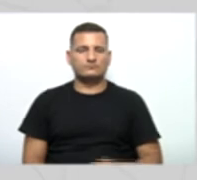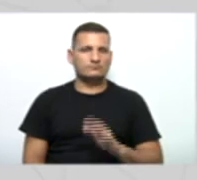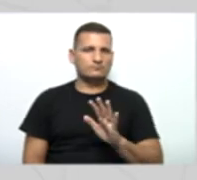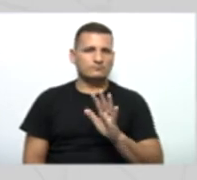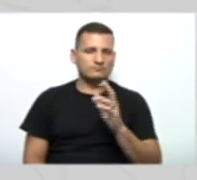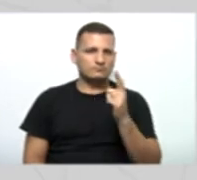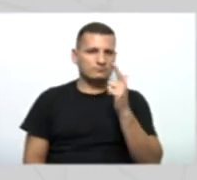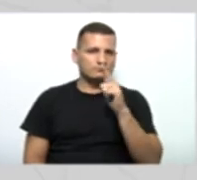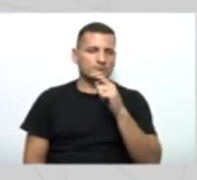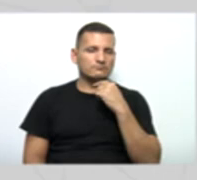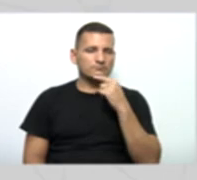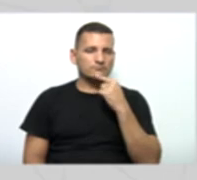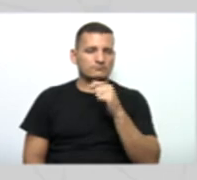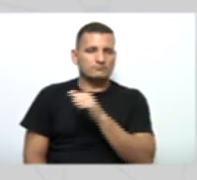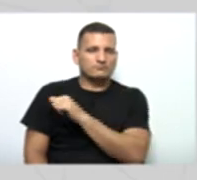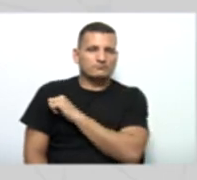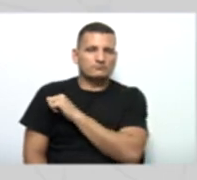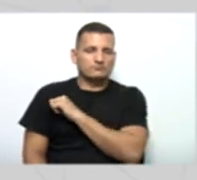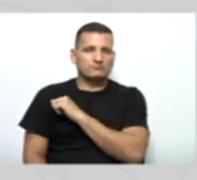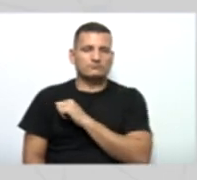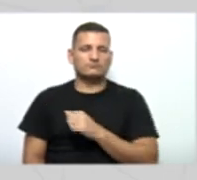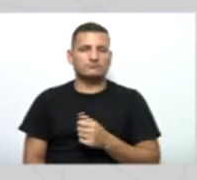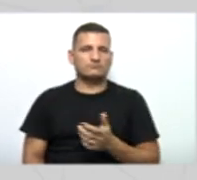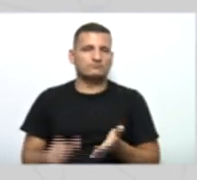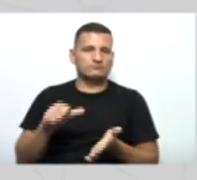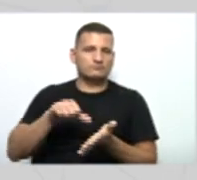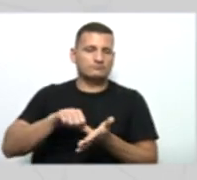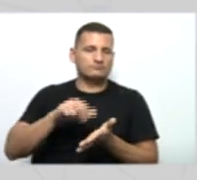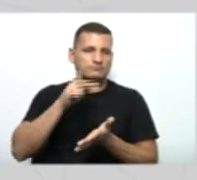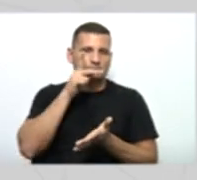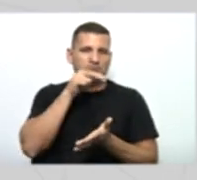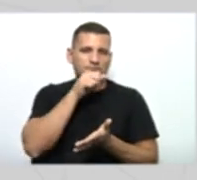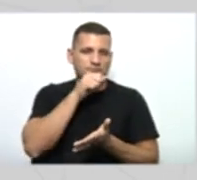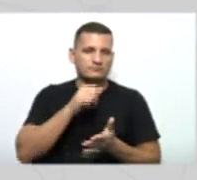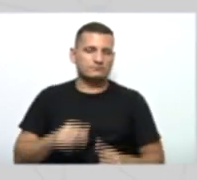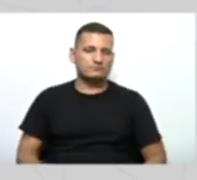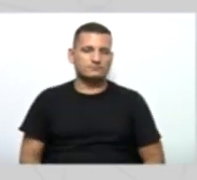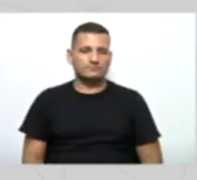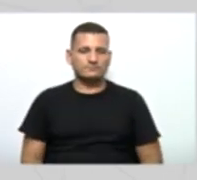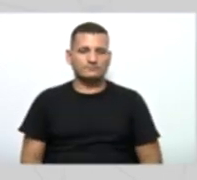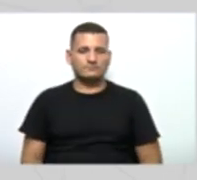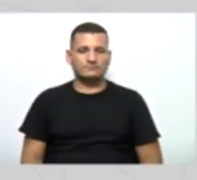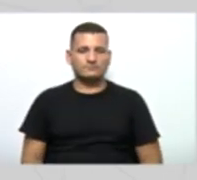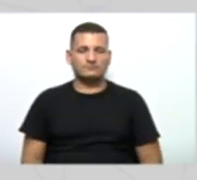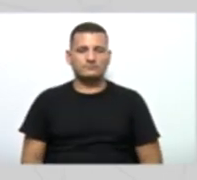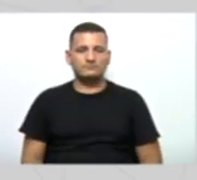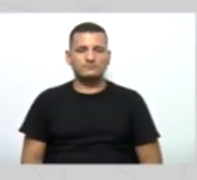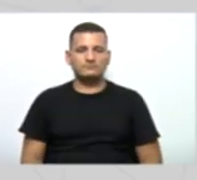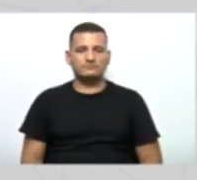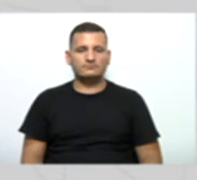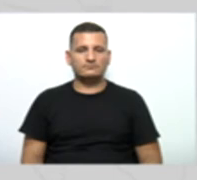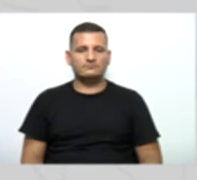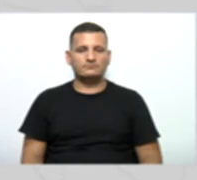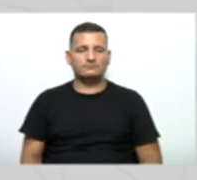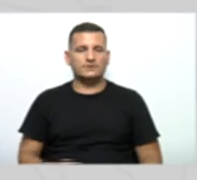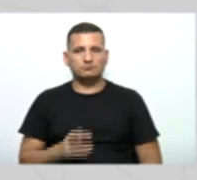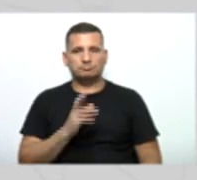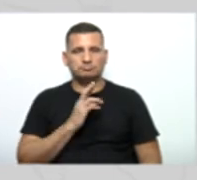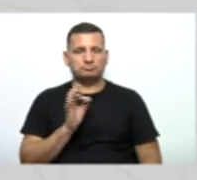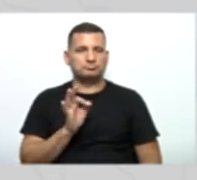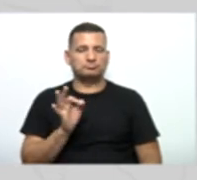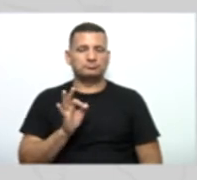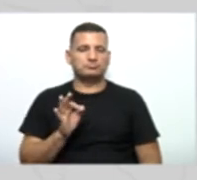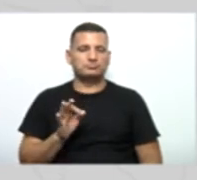aluno aí do campus Porto Velho, Zona Norte, professor? Até o momento nenhum feedback, mas